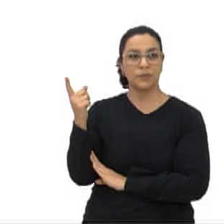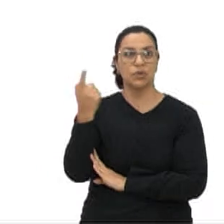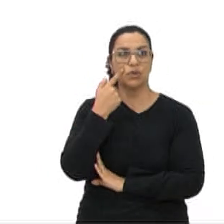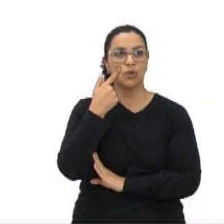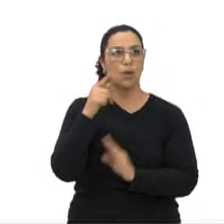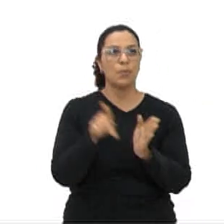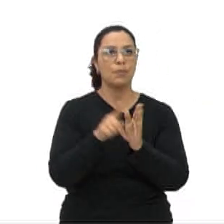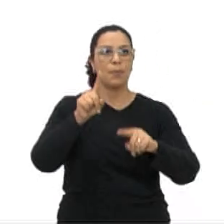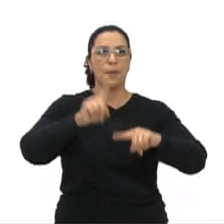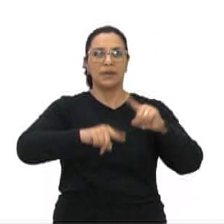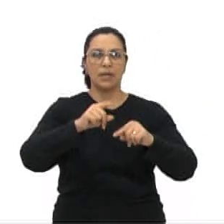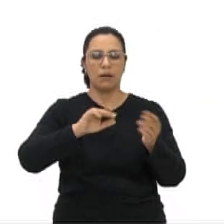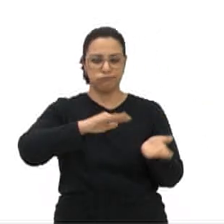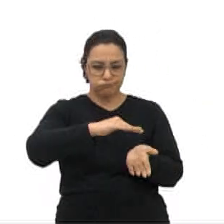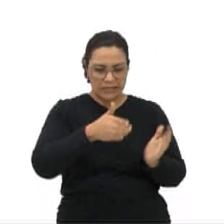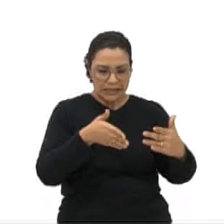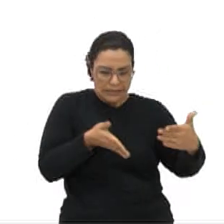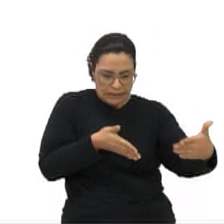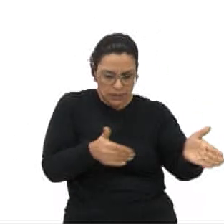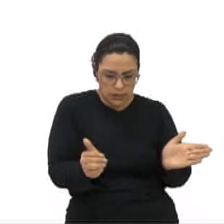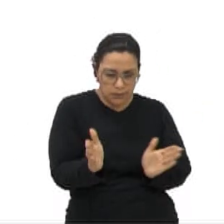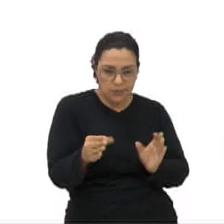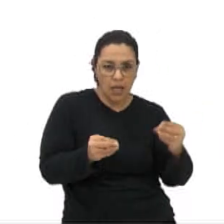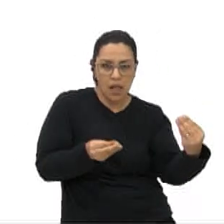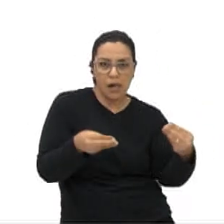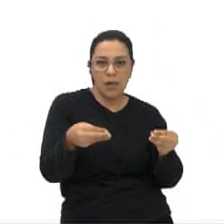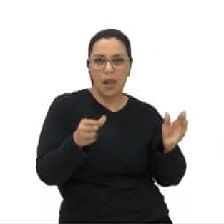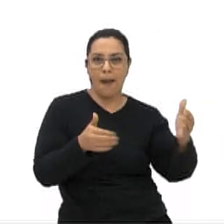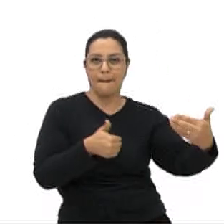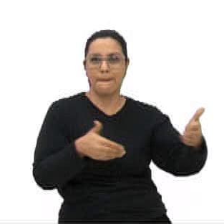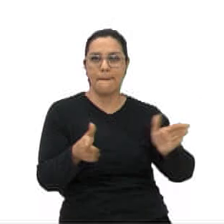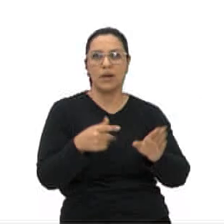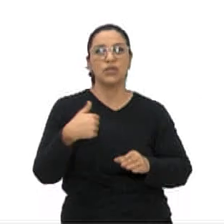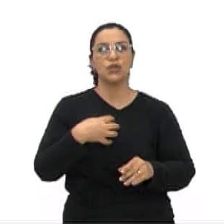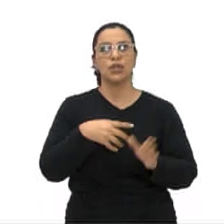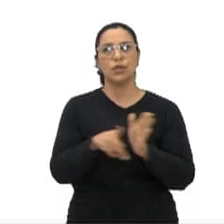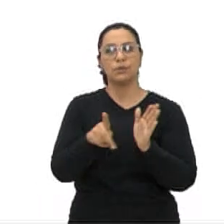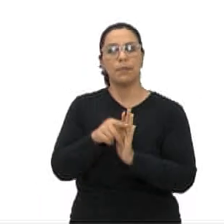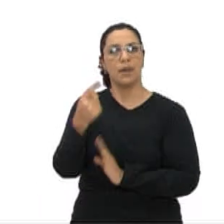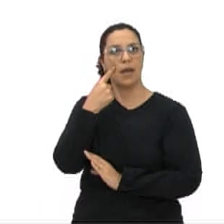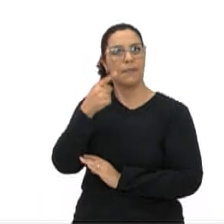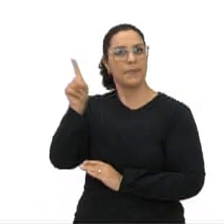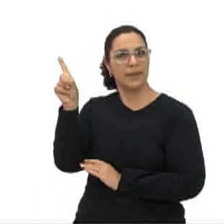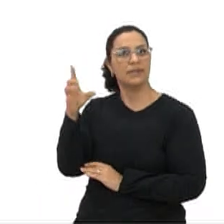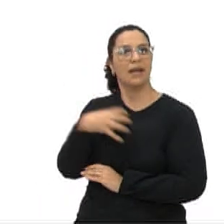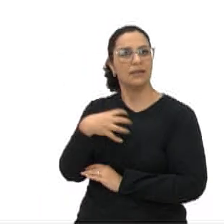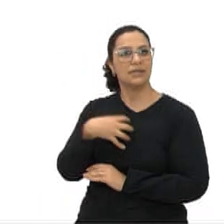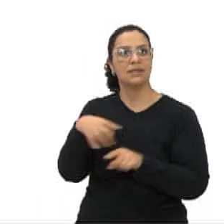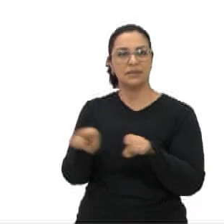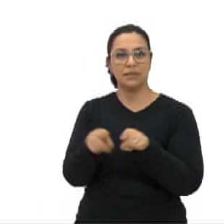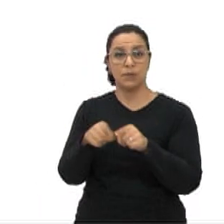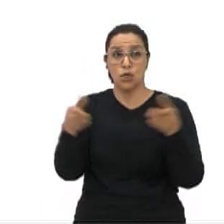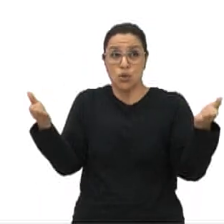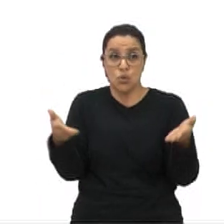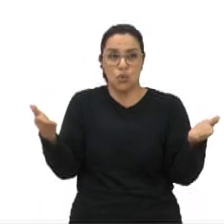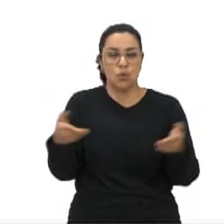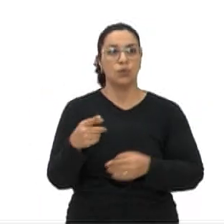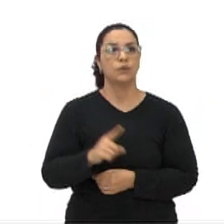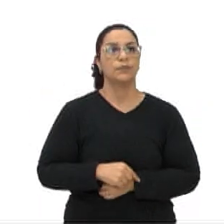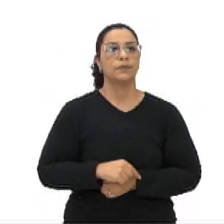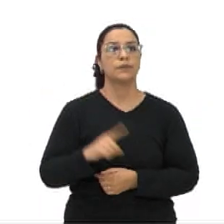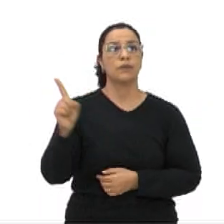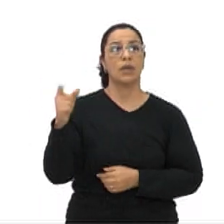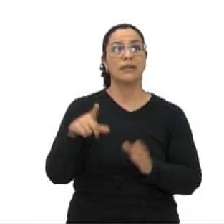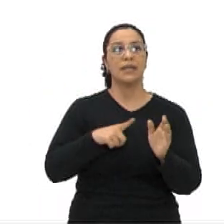vai empilhar os objetos, né? Comprimindo os objetos. Isso seria como a natureza morta é pensada na nossa contemporaneidade,